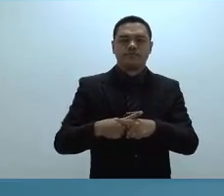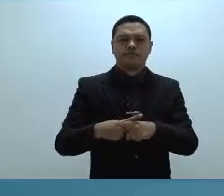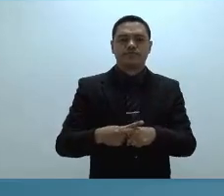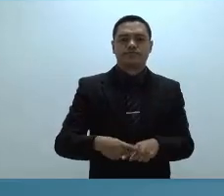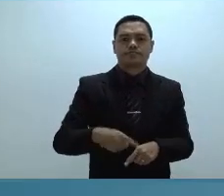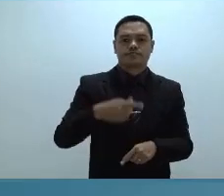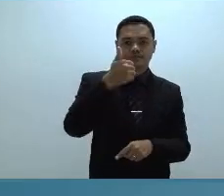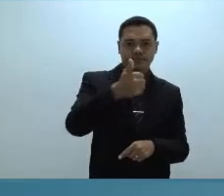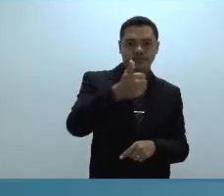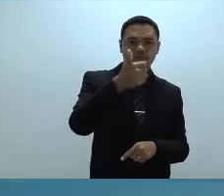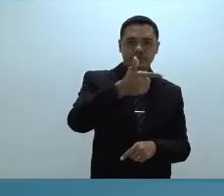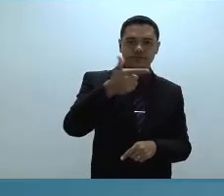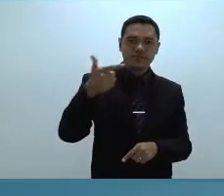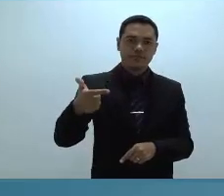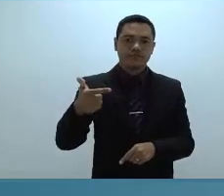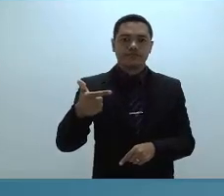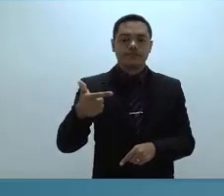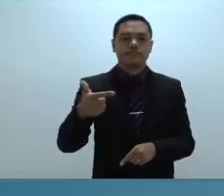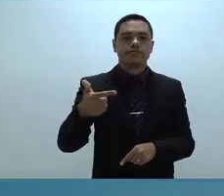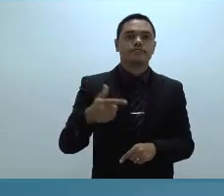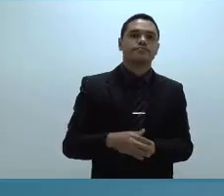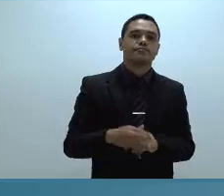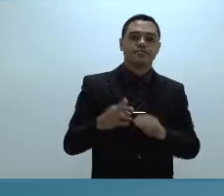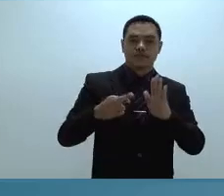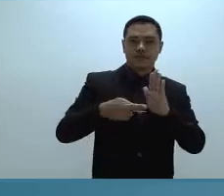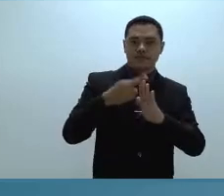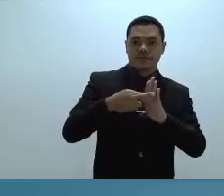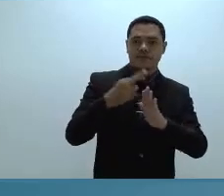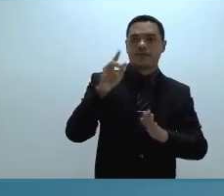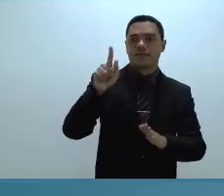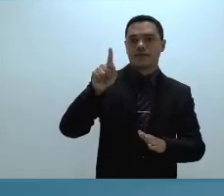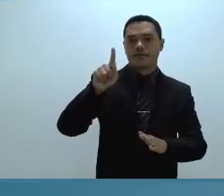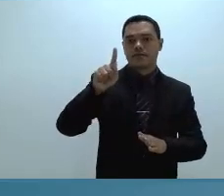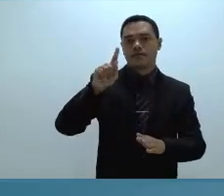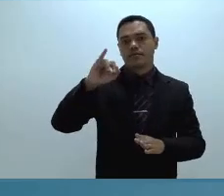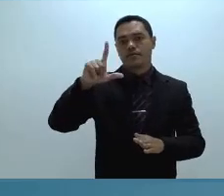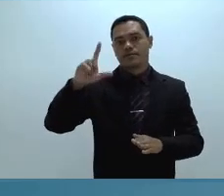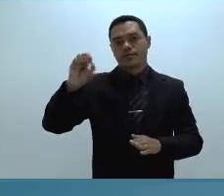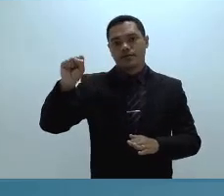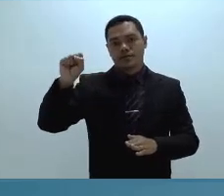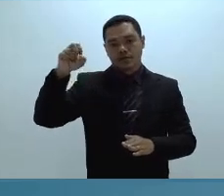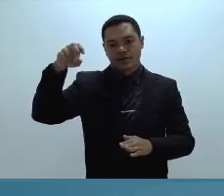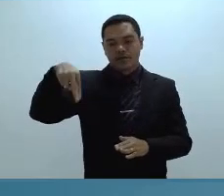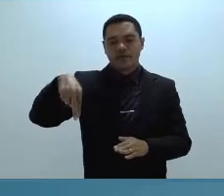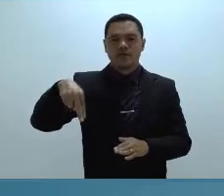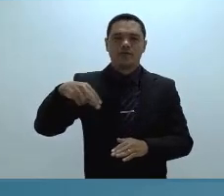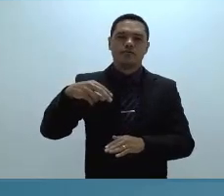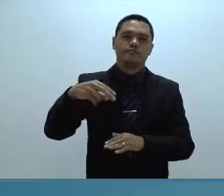122559-DF da relatoria do ministro Gilson Dipp, né, publicado no DJE de